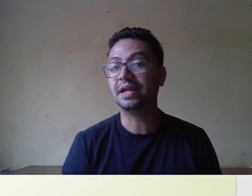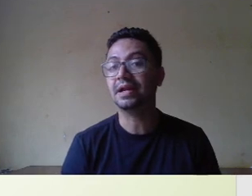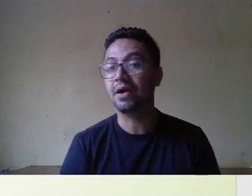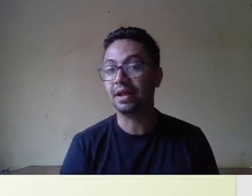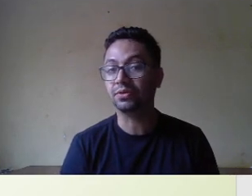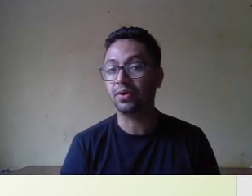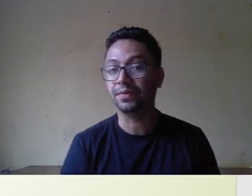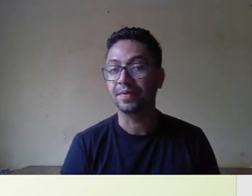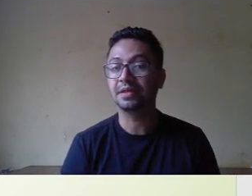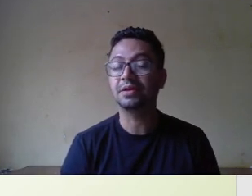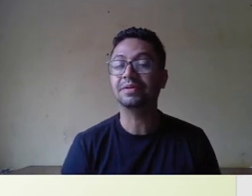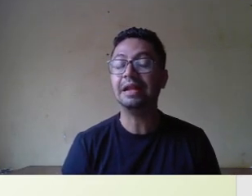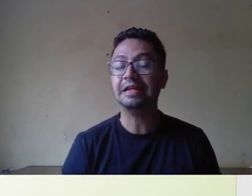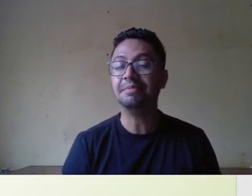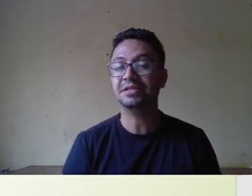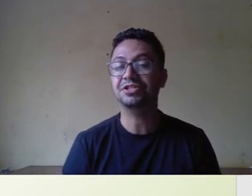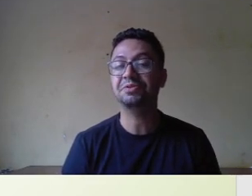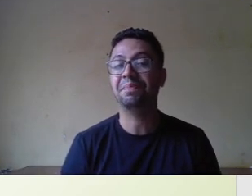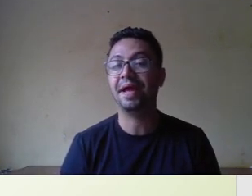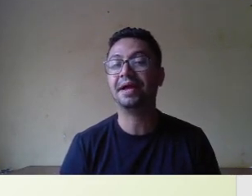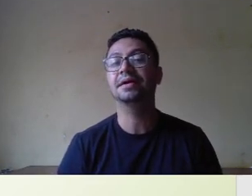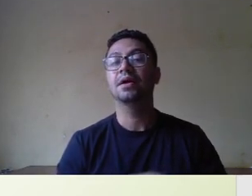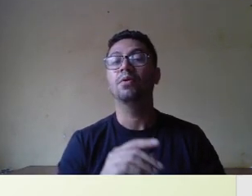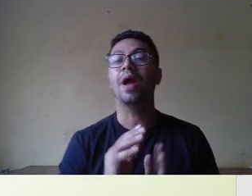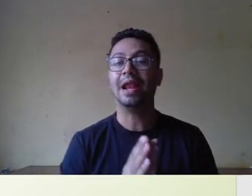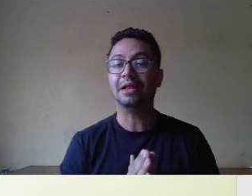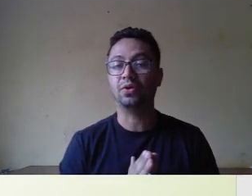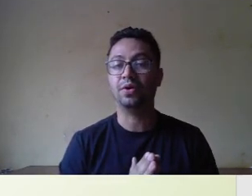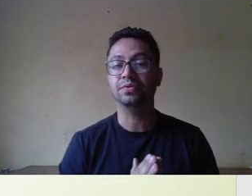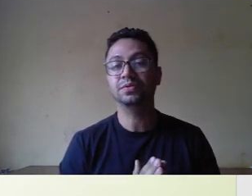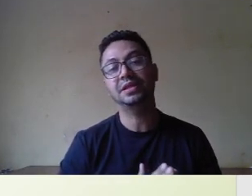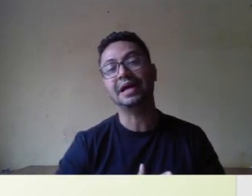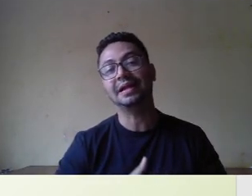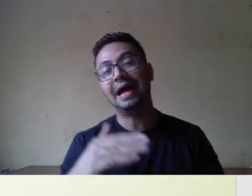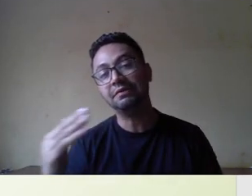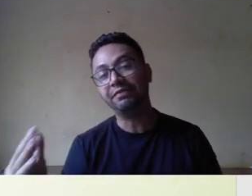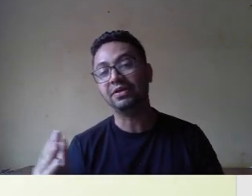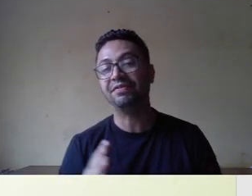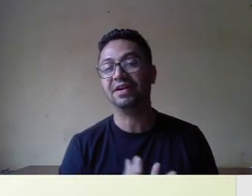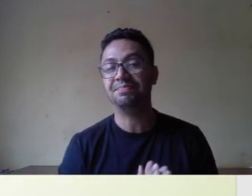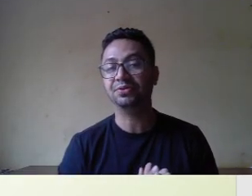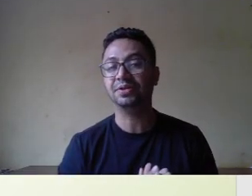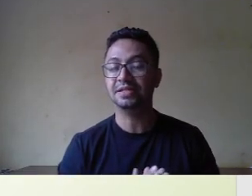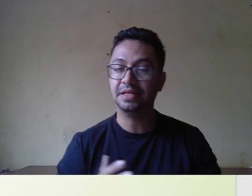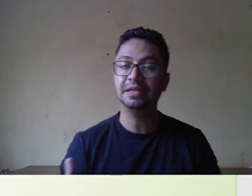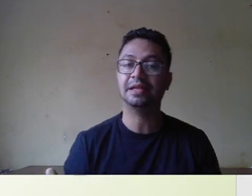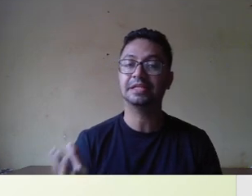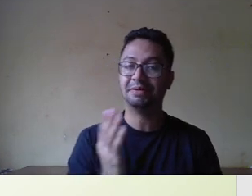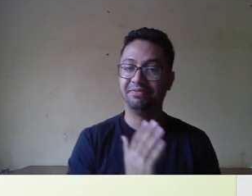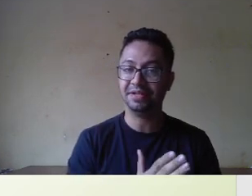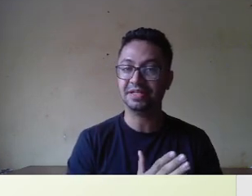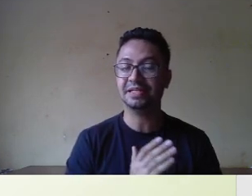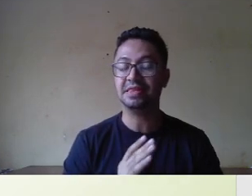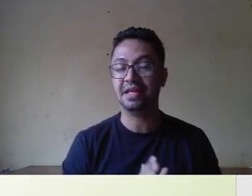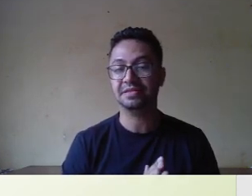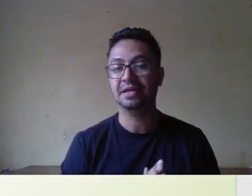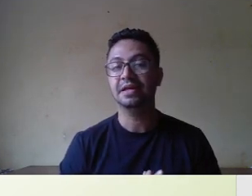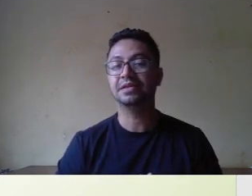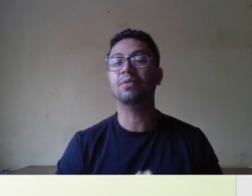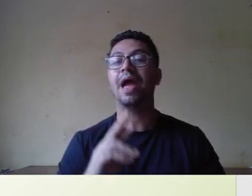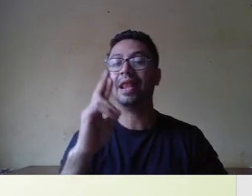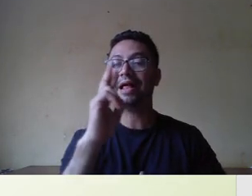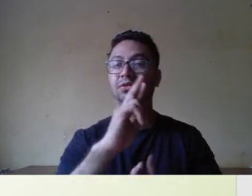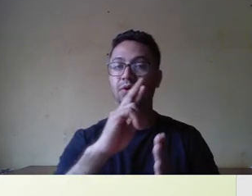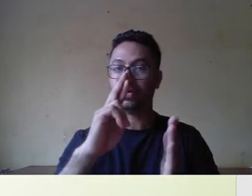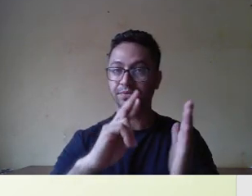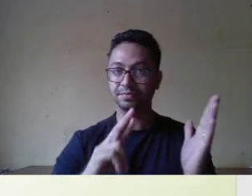você entregará o relatório. Então, na Libras, a gente pega o relatório, que está lá no final da frase em português, e traz para frente da sentença.